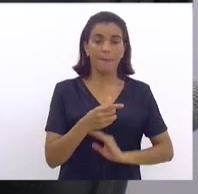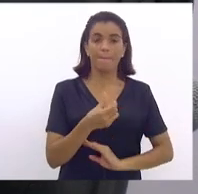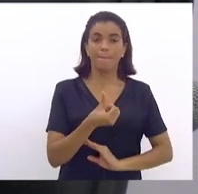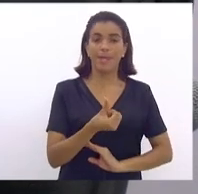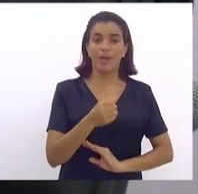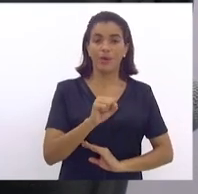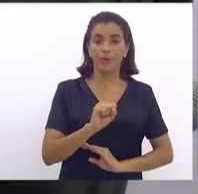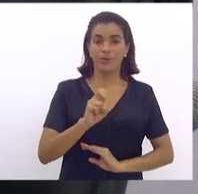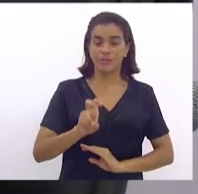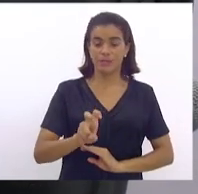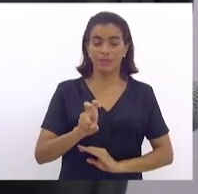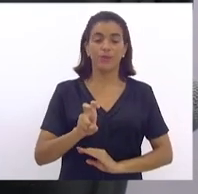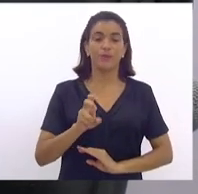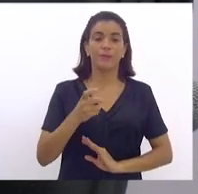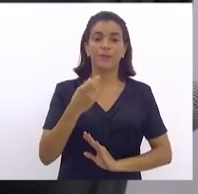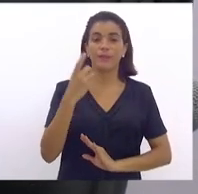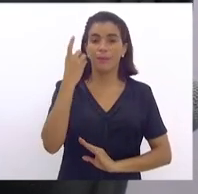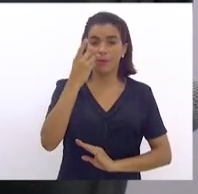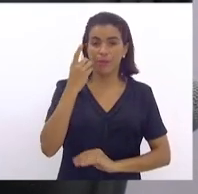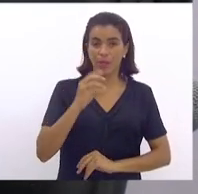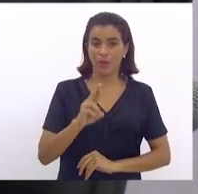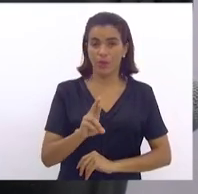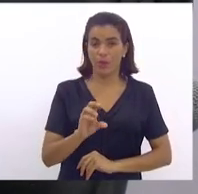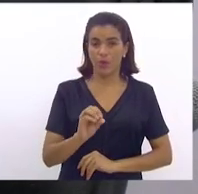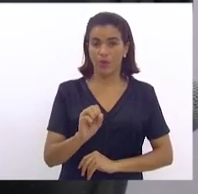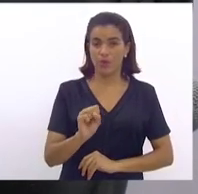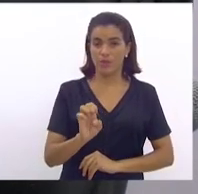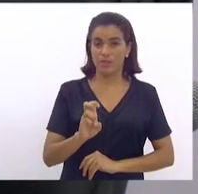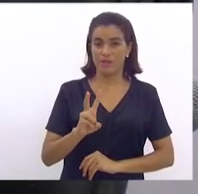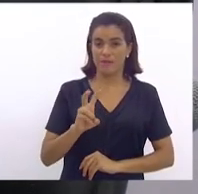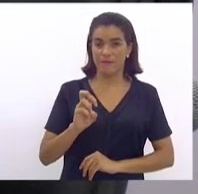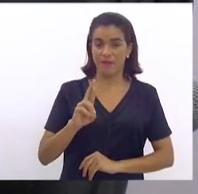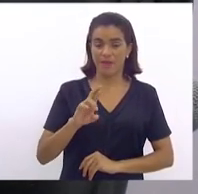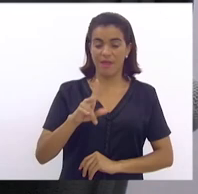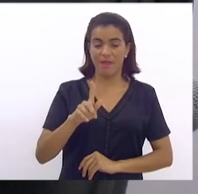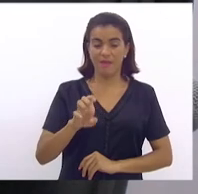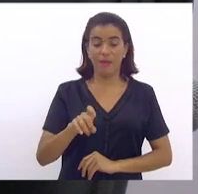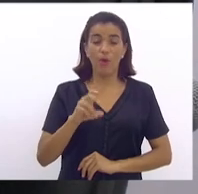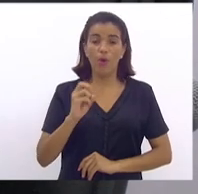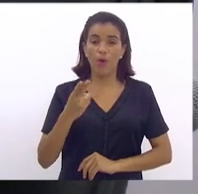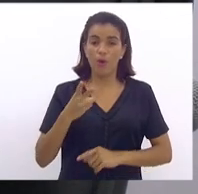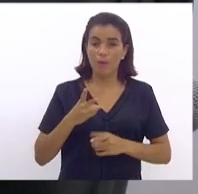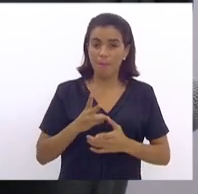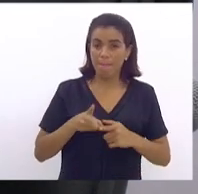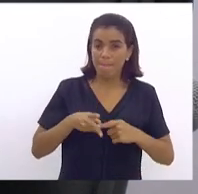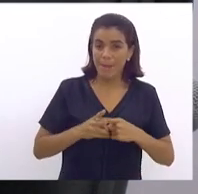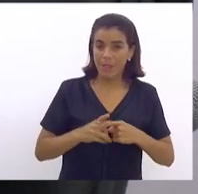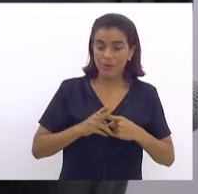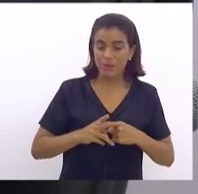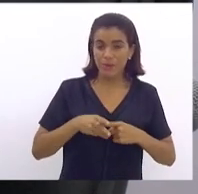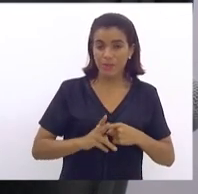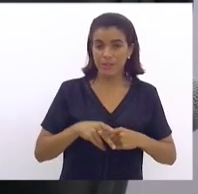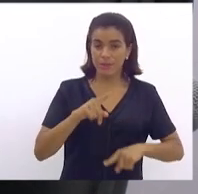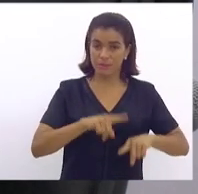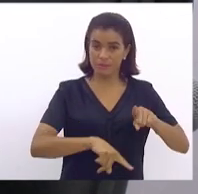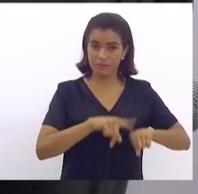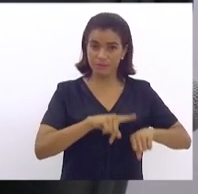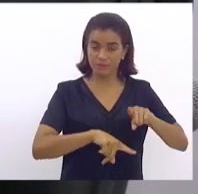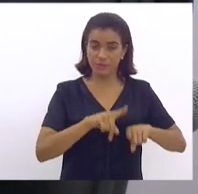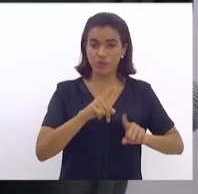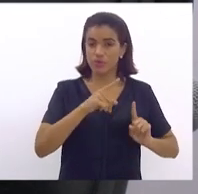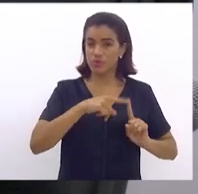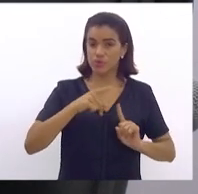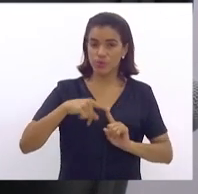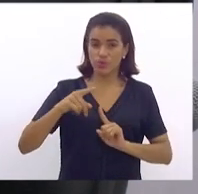de 23, de autoria do deputado Rosenberg Reis, que determina a instalação, construção ou manutenção de vedação física permanente do